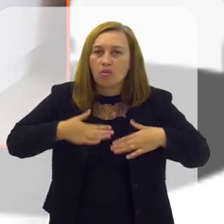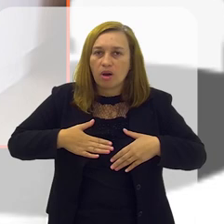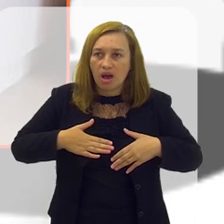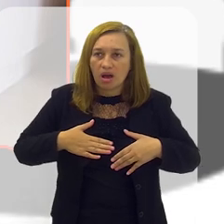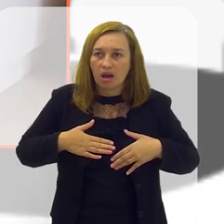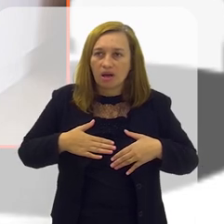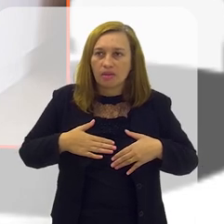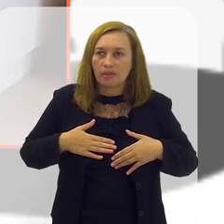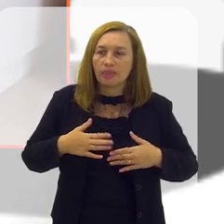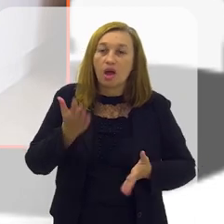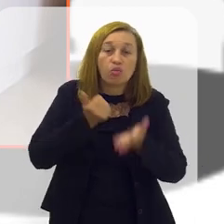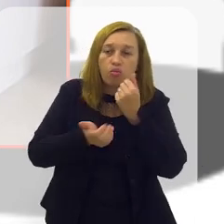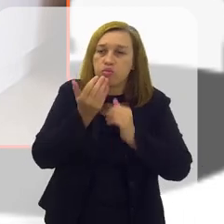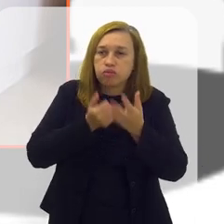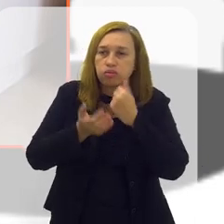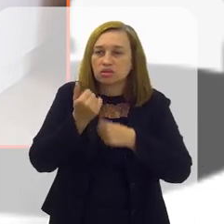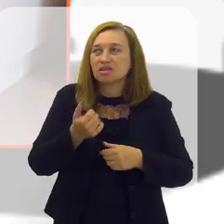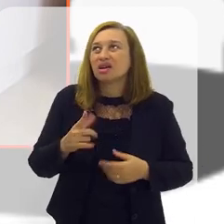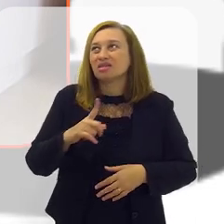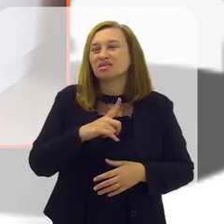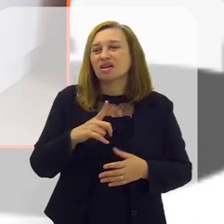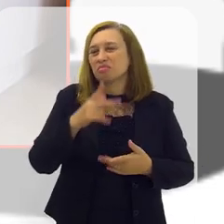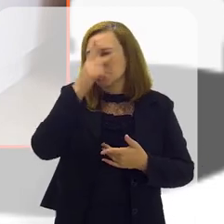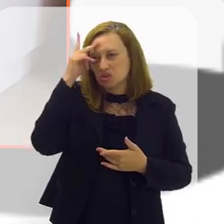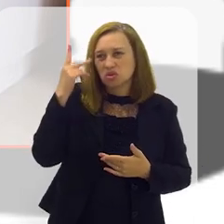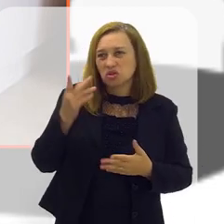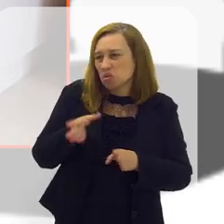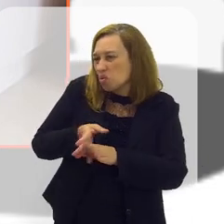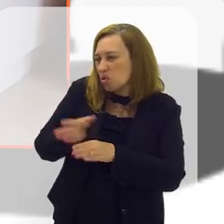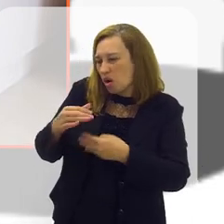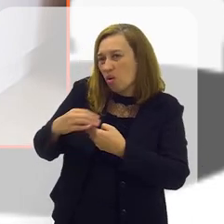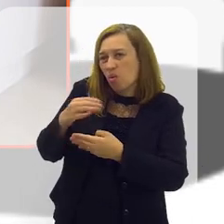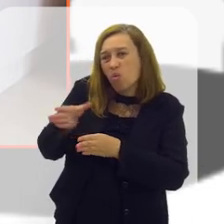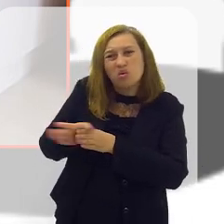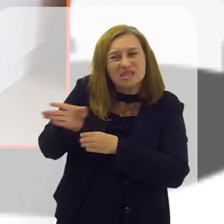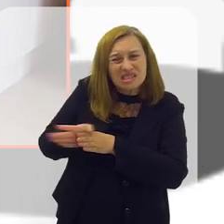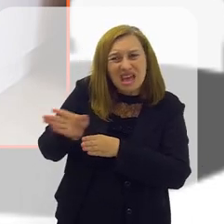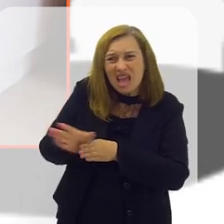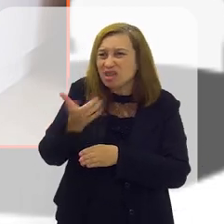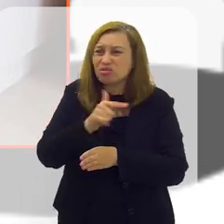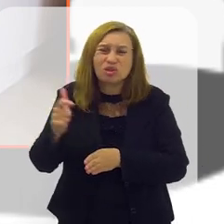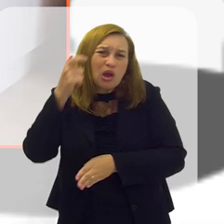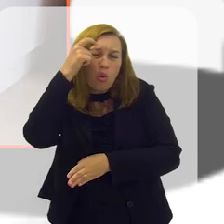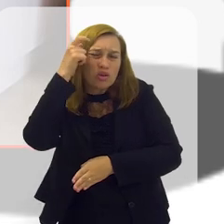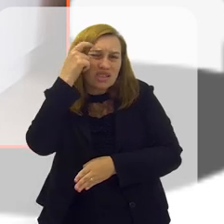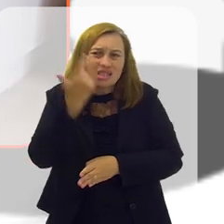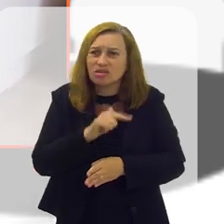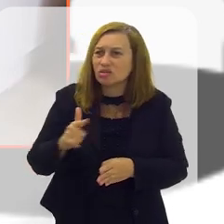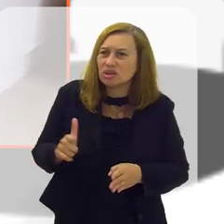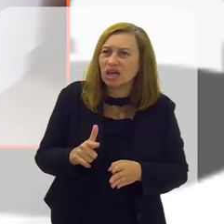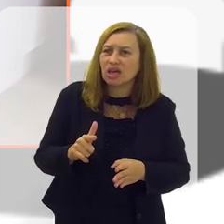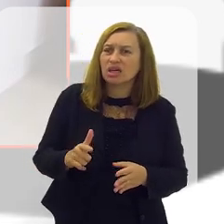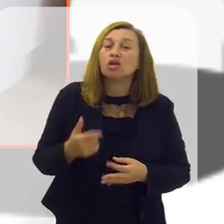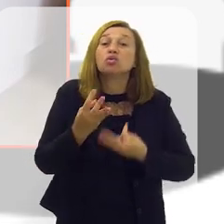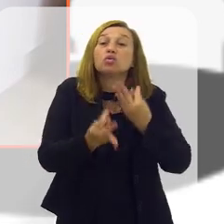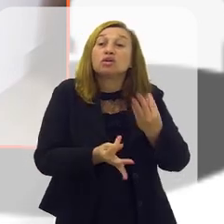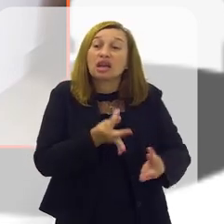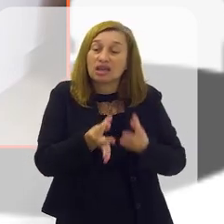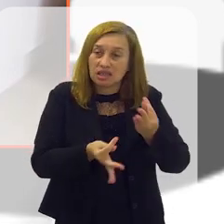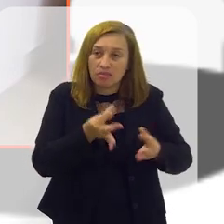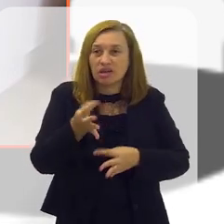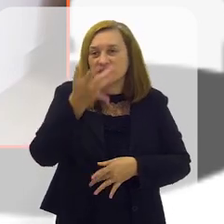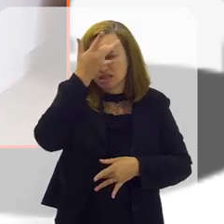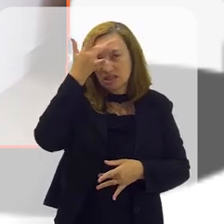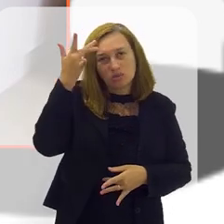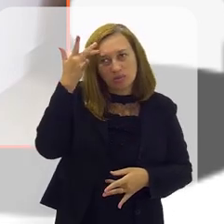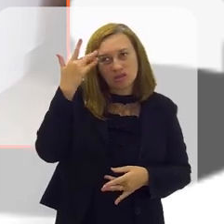procurar ajuda, porque a maioria das pessoas não tem esse tipo de orientação, né? A gente não tem essa conscientização do